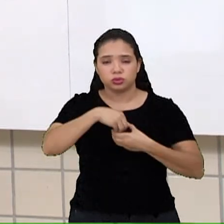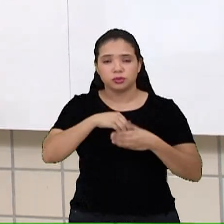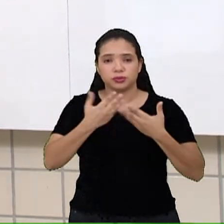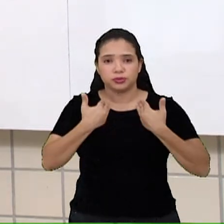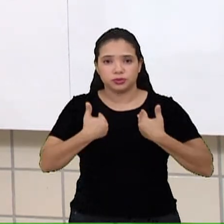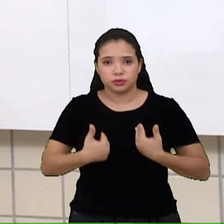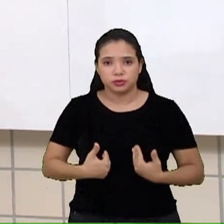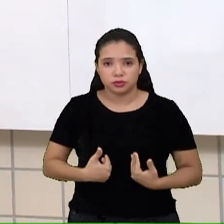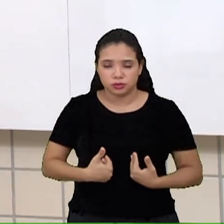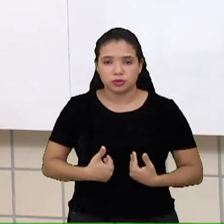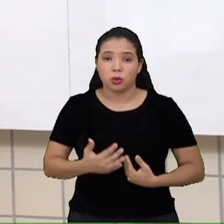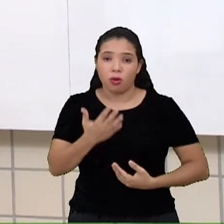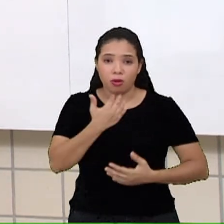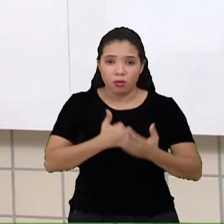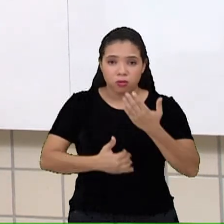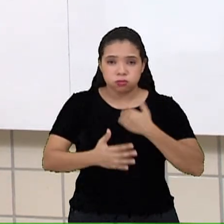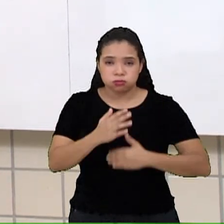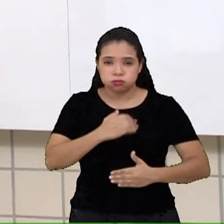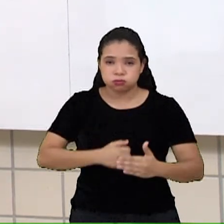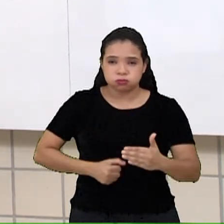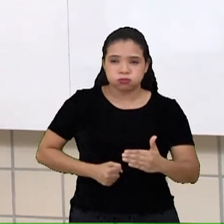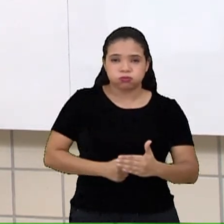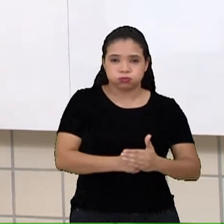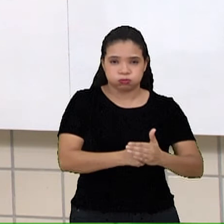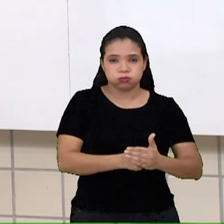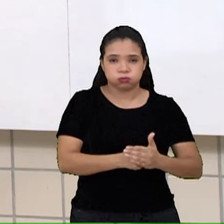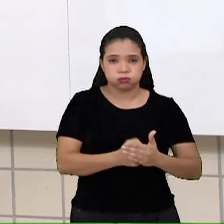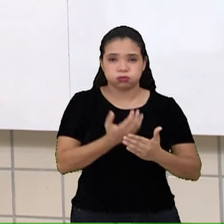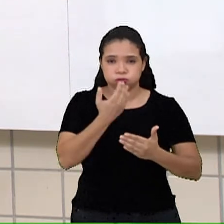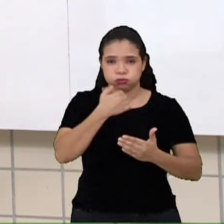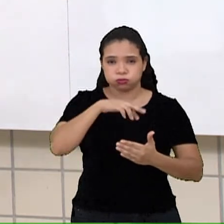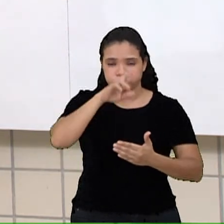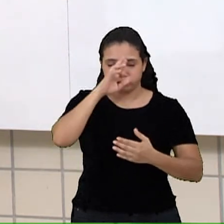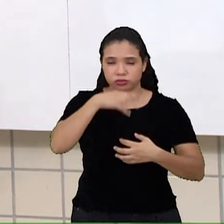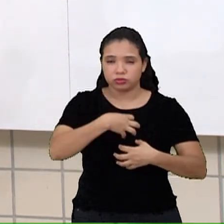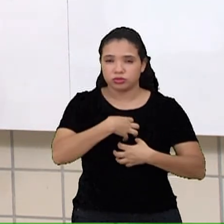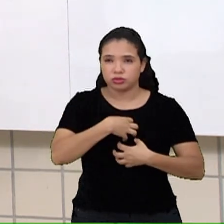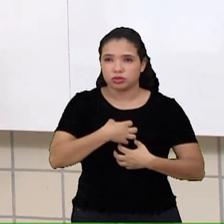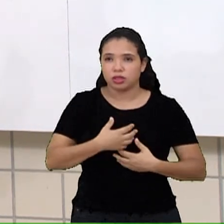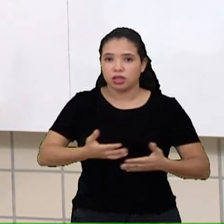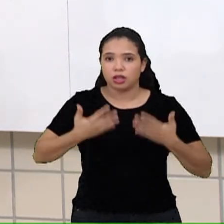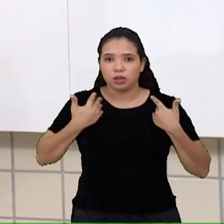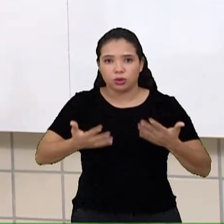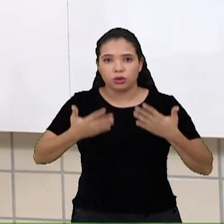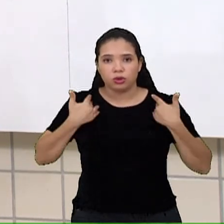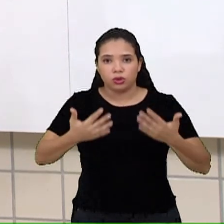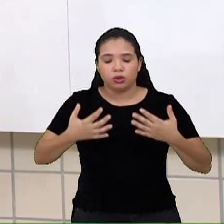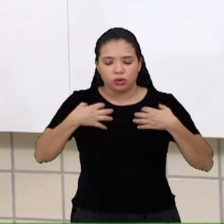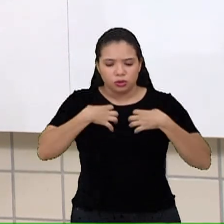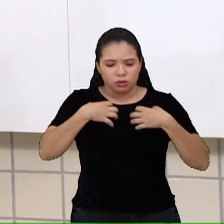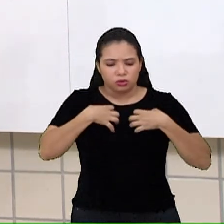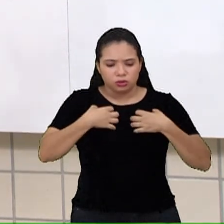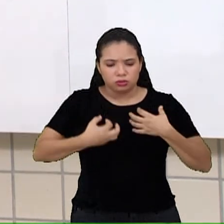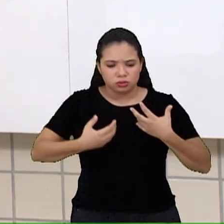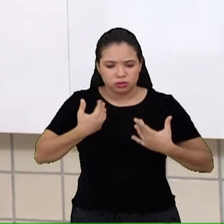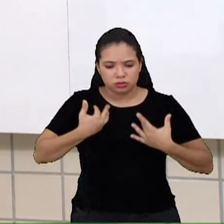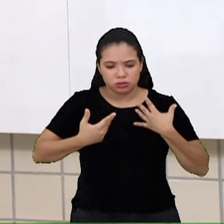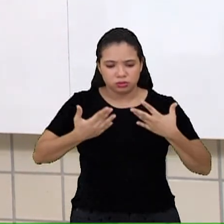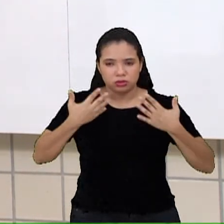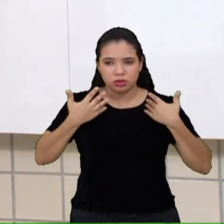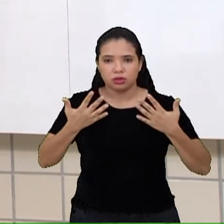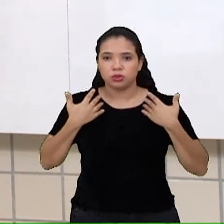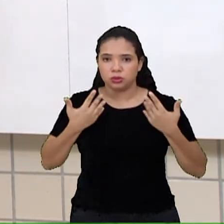do momento que eu comi muito, logo depois do almoço, ainda mais aqui, você vai sentir o quê? Um calor, né? Certo? E o meu